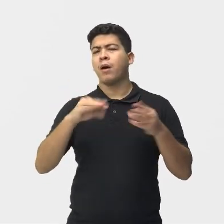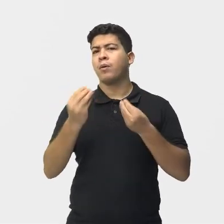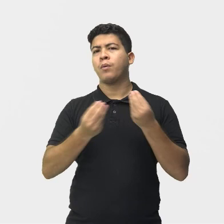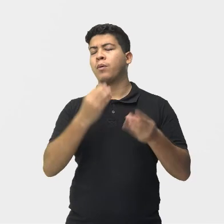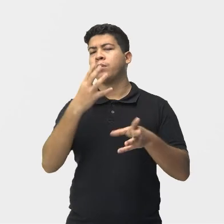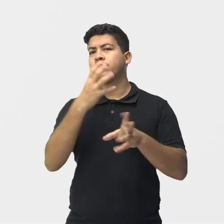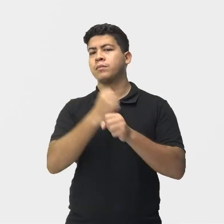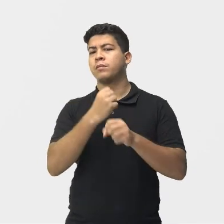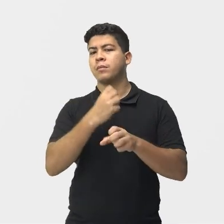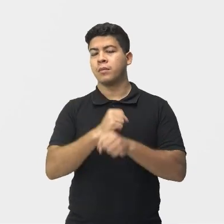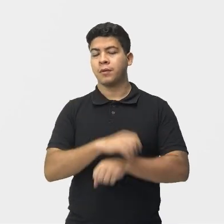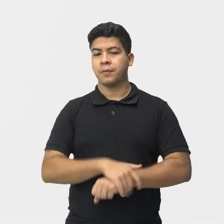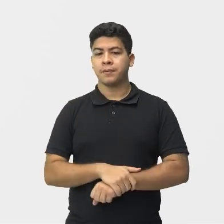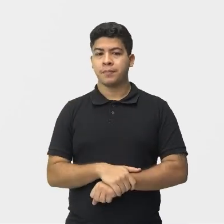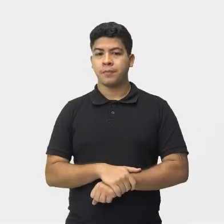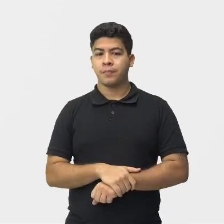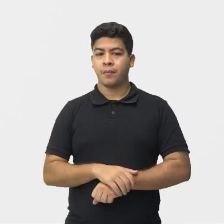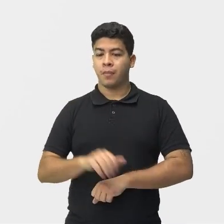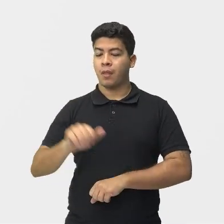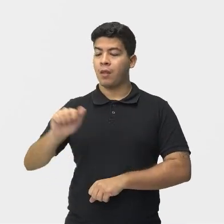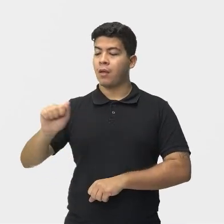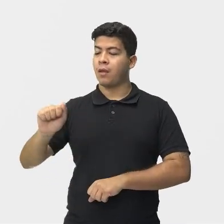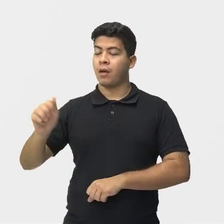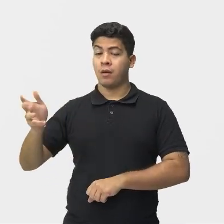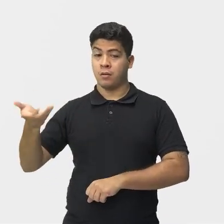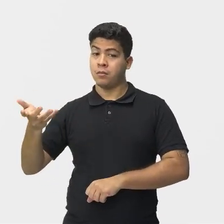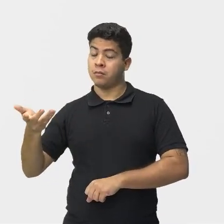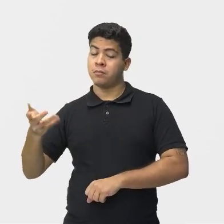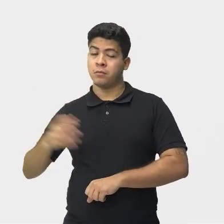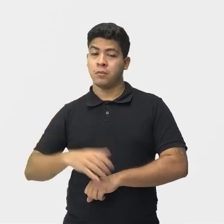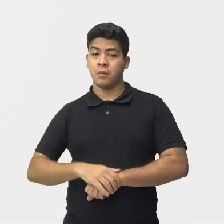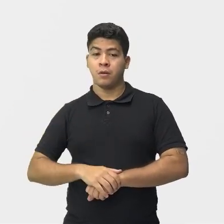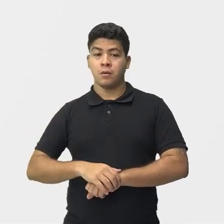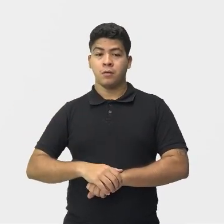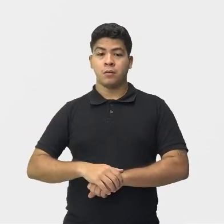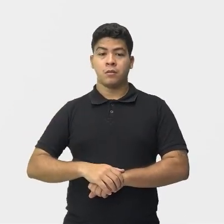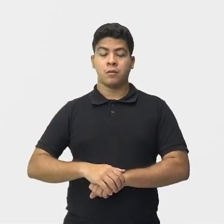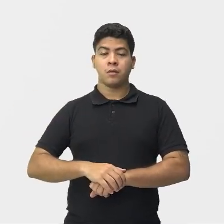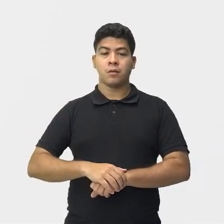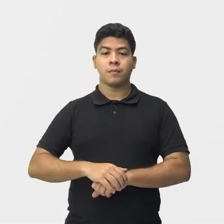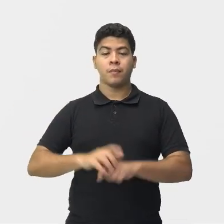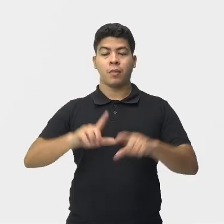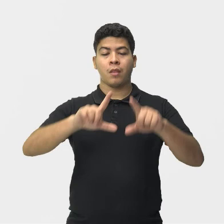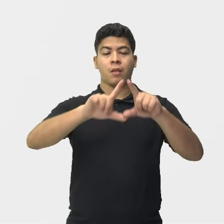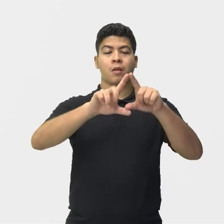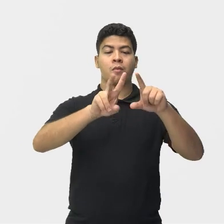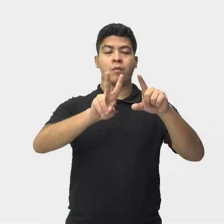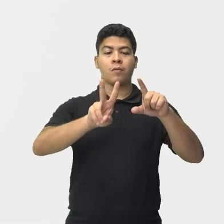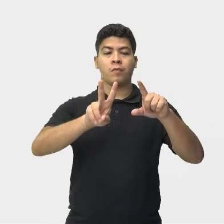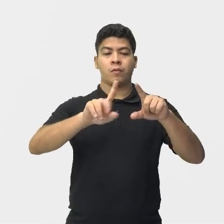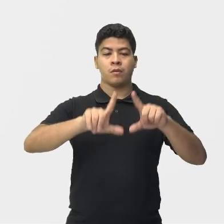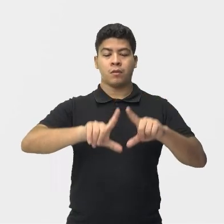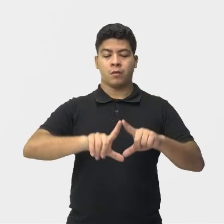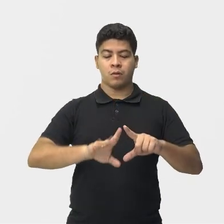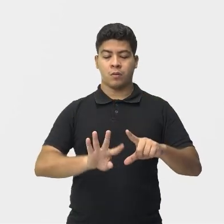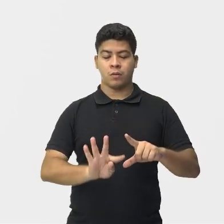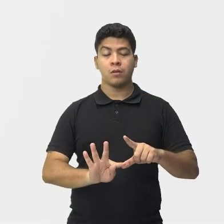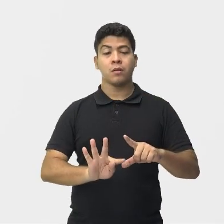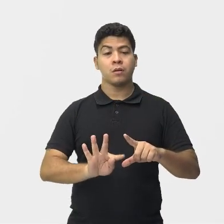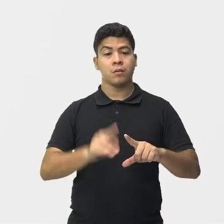a aceleração é a variação da velocidade pela variação do tempo. E aí lá no gráfico, pessoal, olha